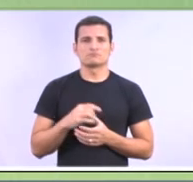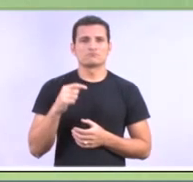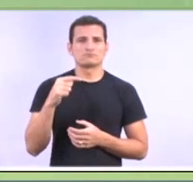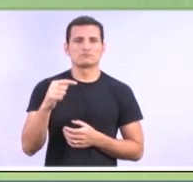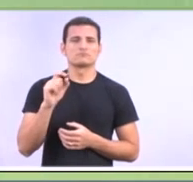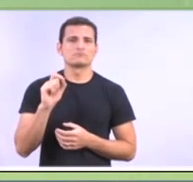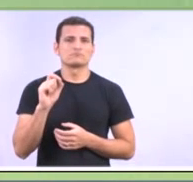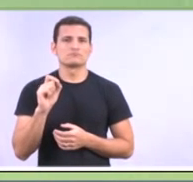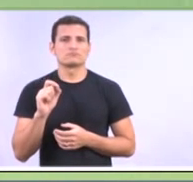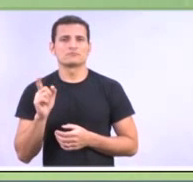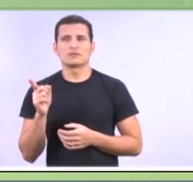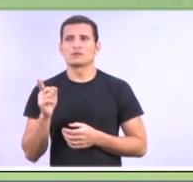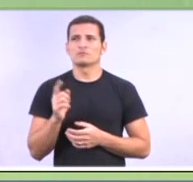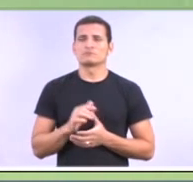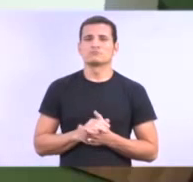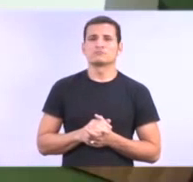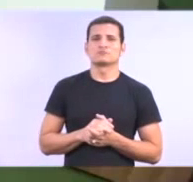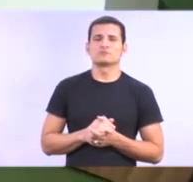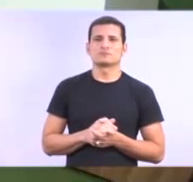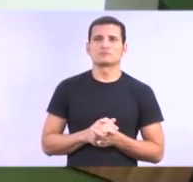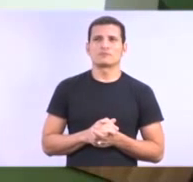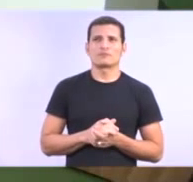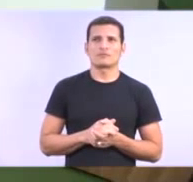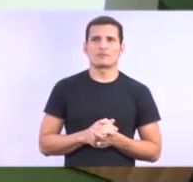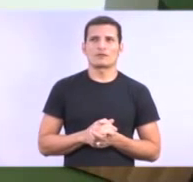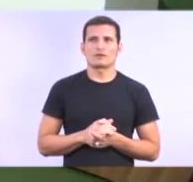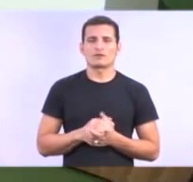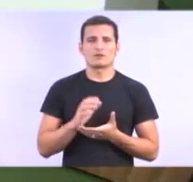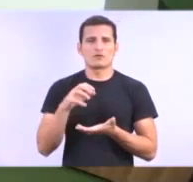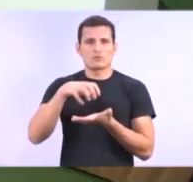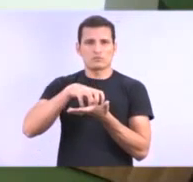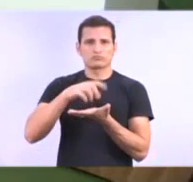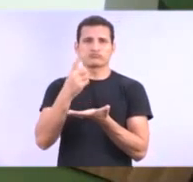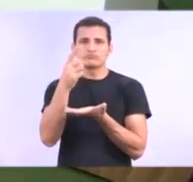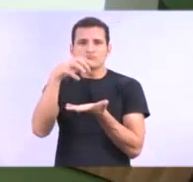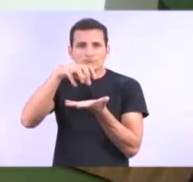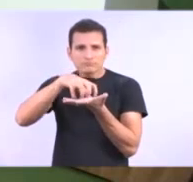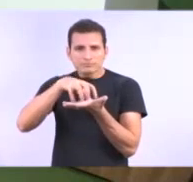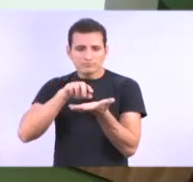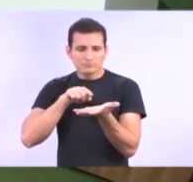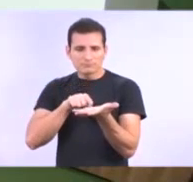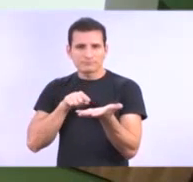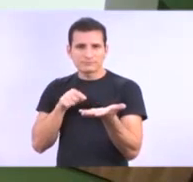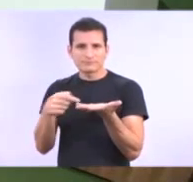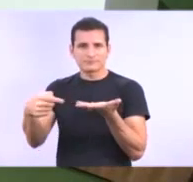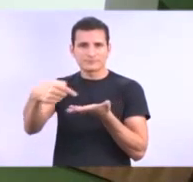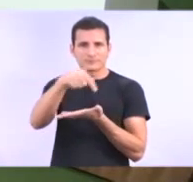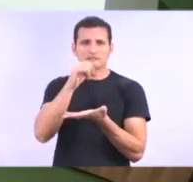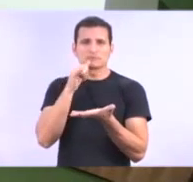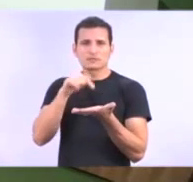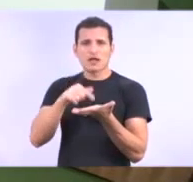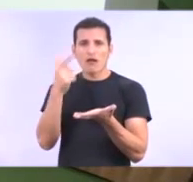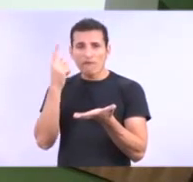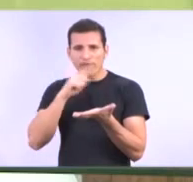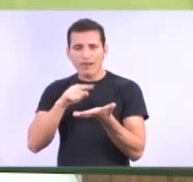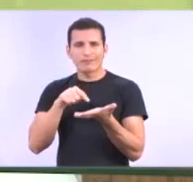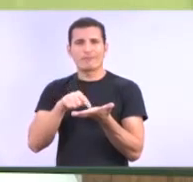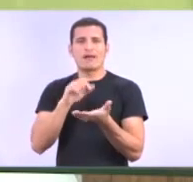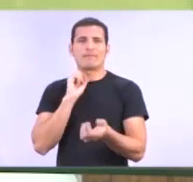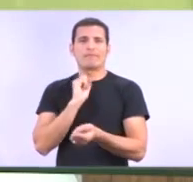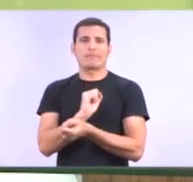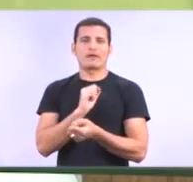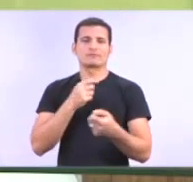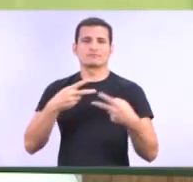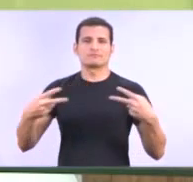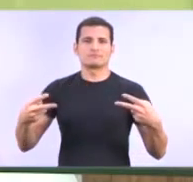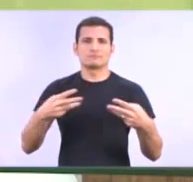aí, professor, esse elemento concentrador, ele pode, se ele falhar, para tudo, correto? Para a rede inteira, para a rede inteira. Rapidamente, professor,